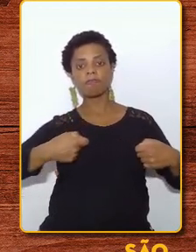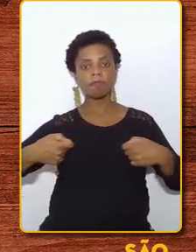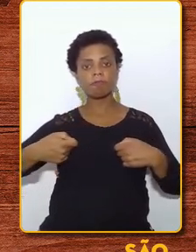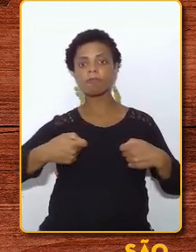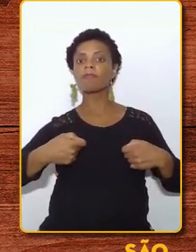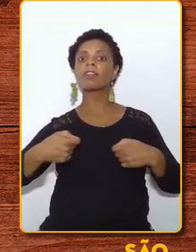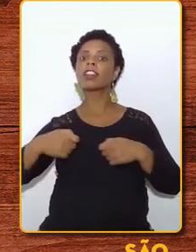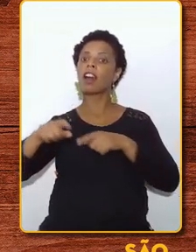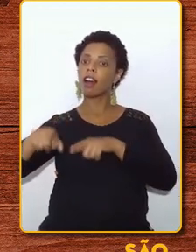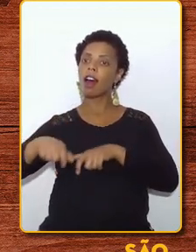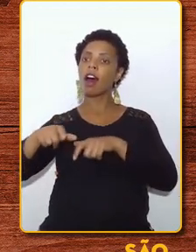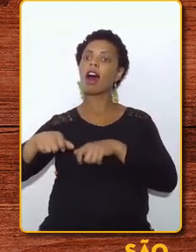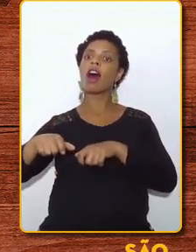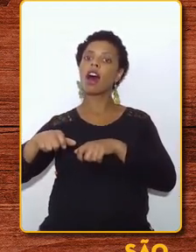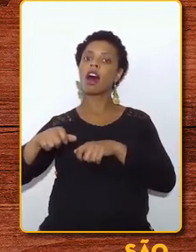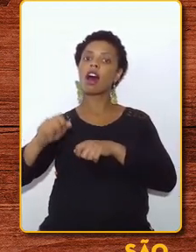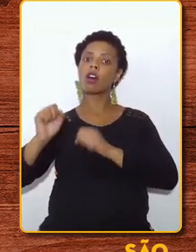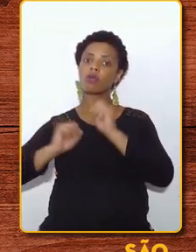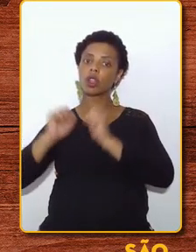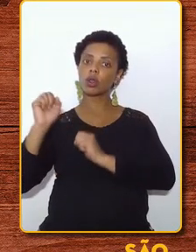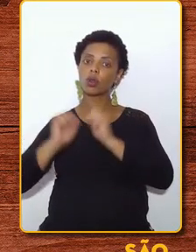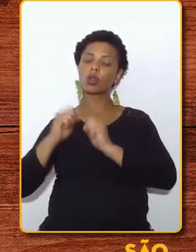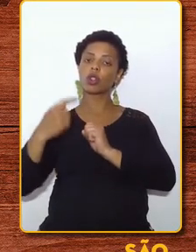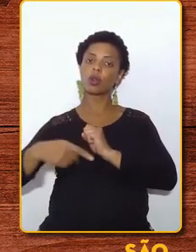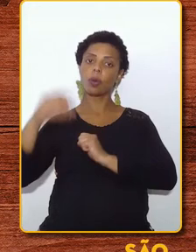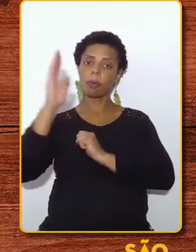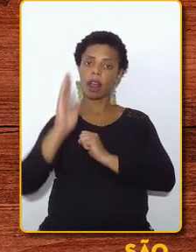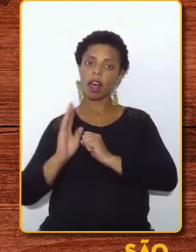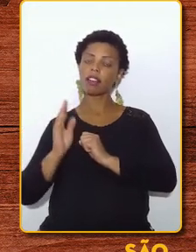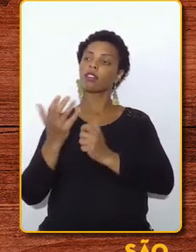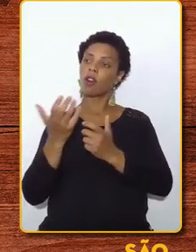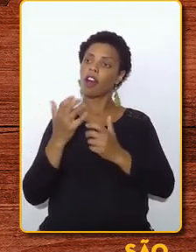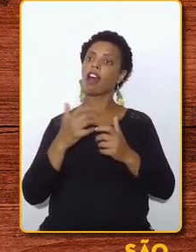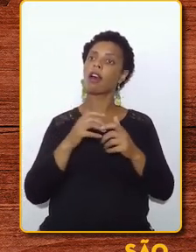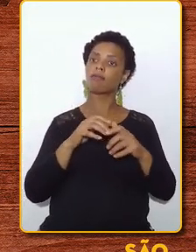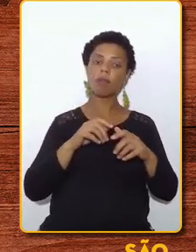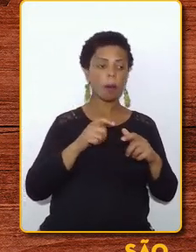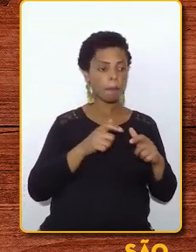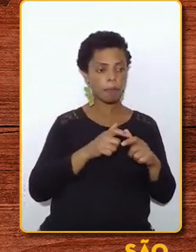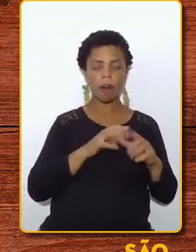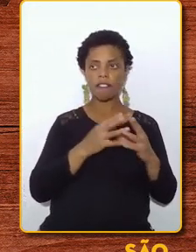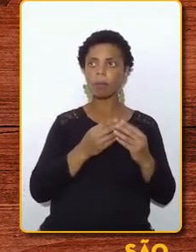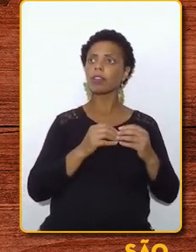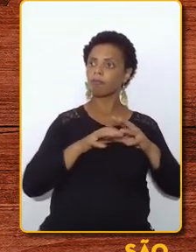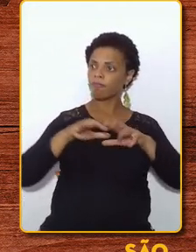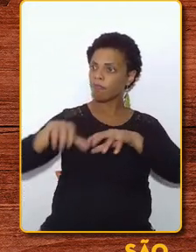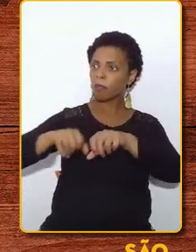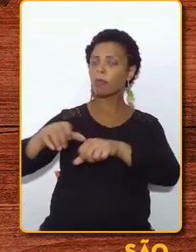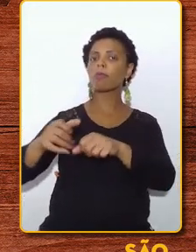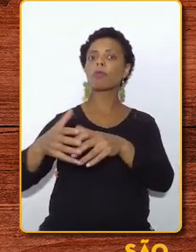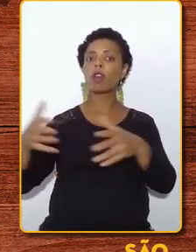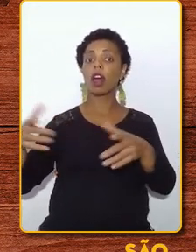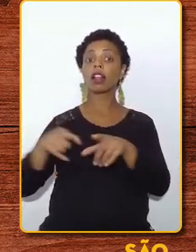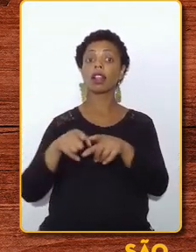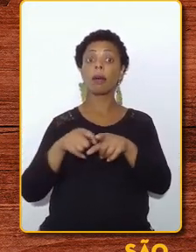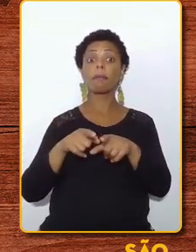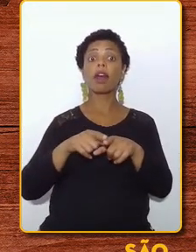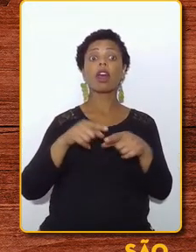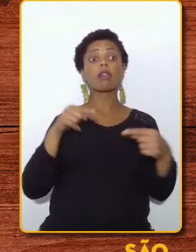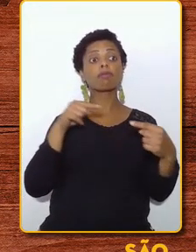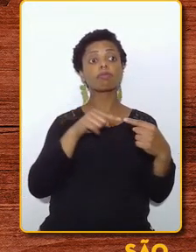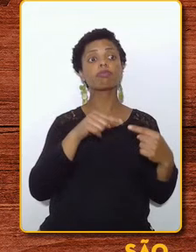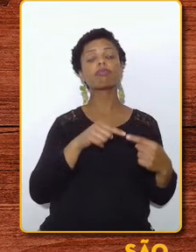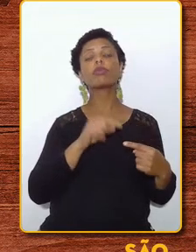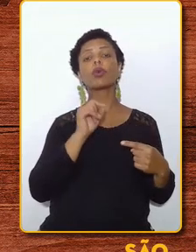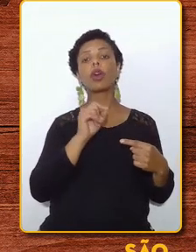brasileira e nós temos que disputar as camadas pobres, que é qual se alimenta com maior